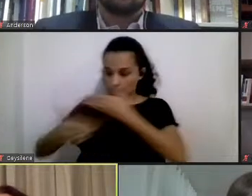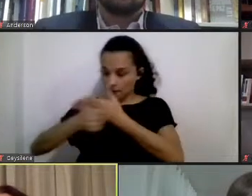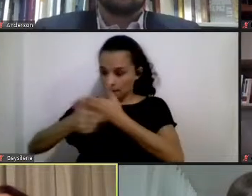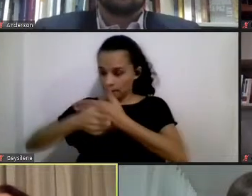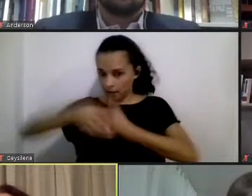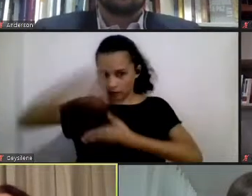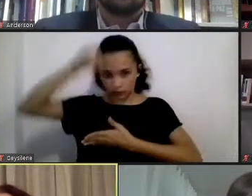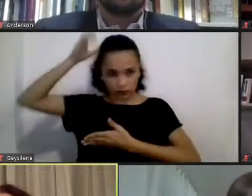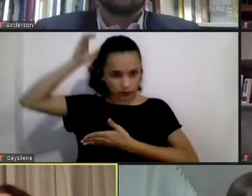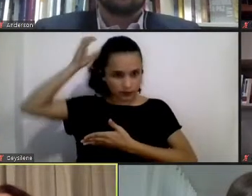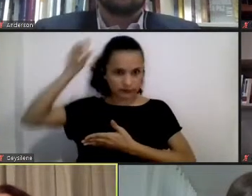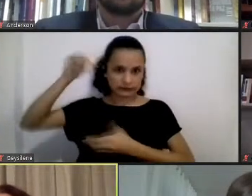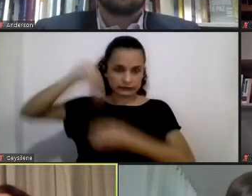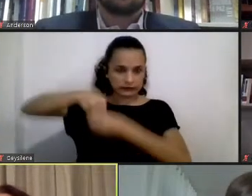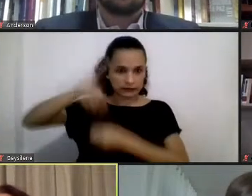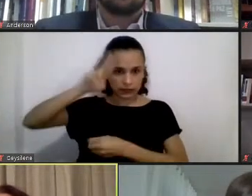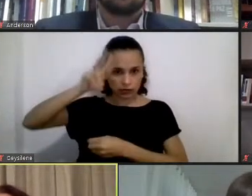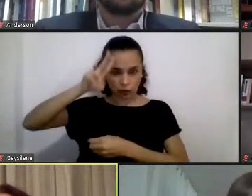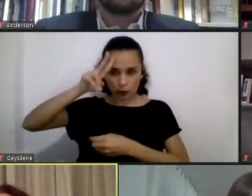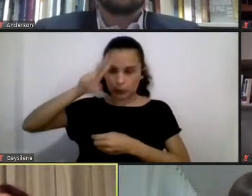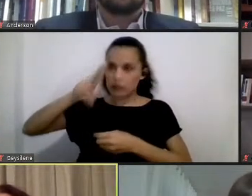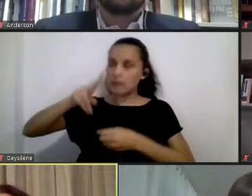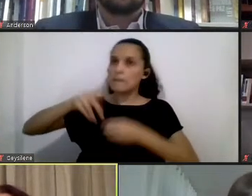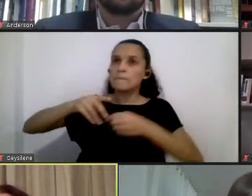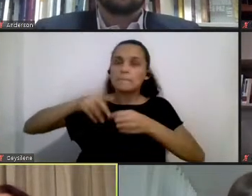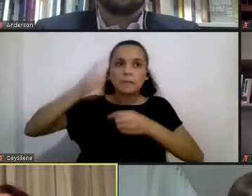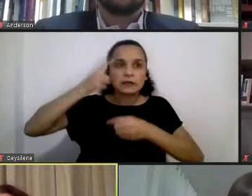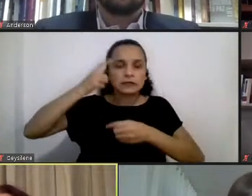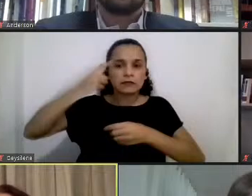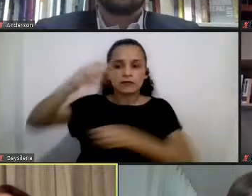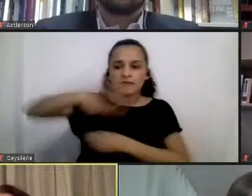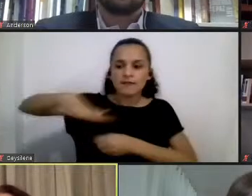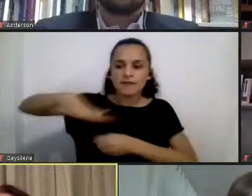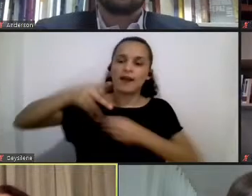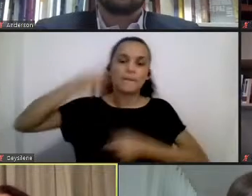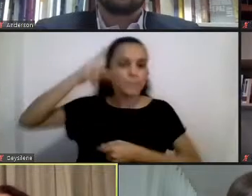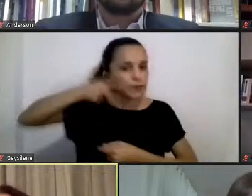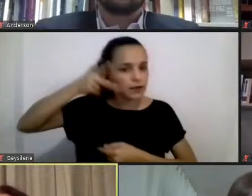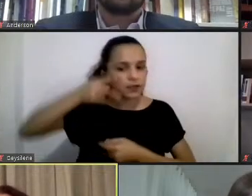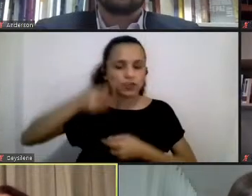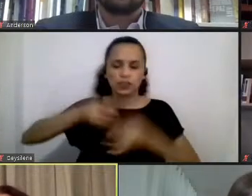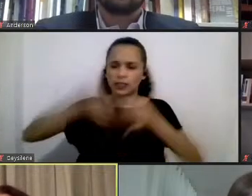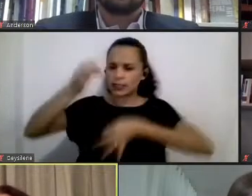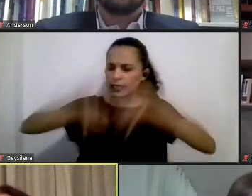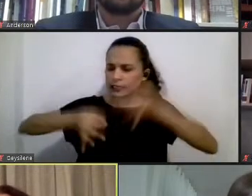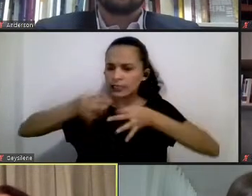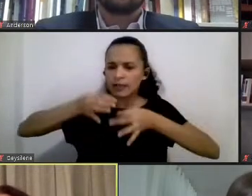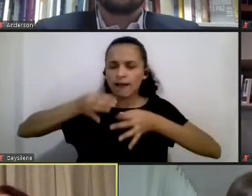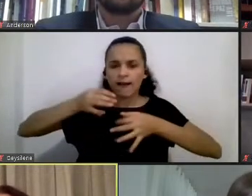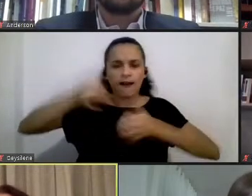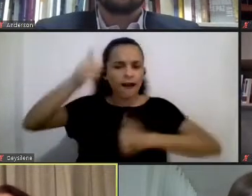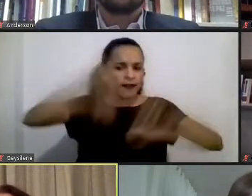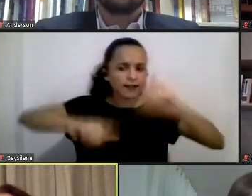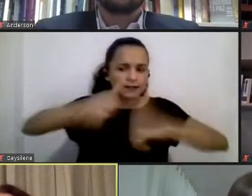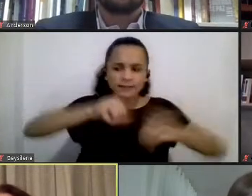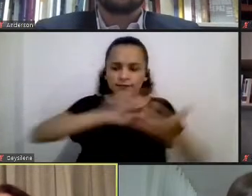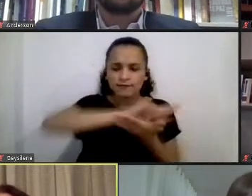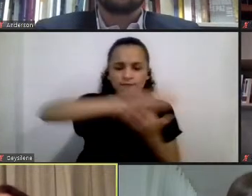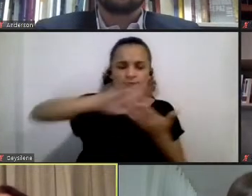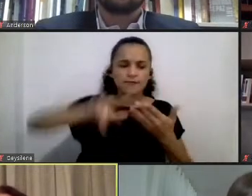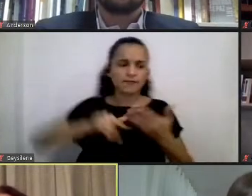no cenário político mundial, com análises da conjuntura interna e externa aos Estados Unidos e com